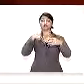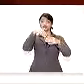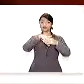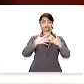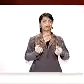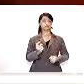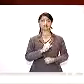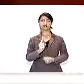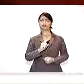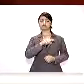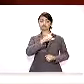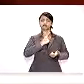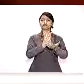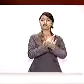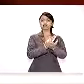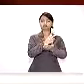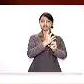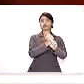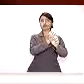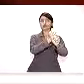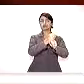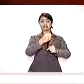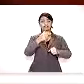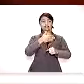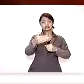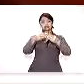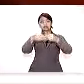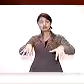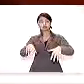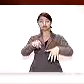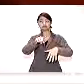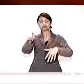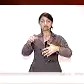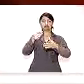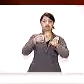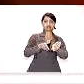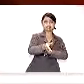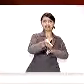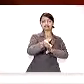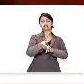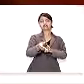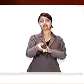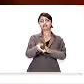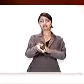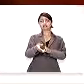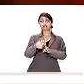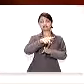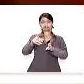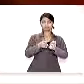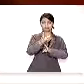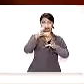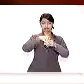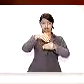pela irregularidade das contas em exame sem prejuízo das advertências consignadas